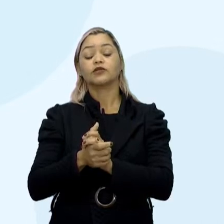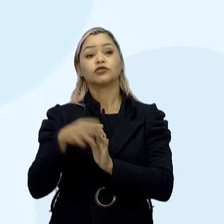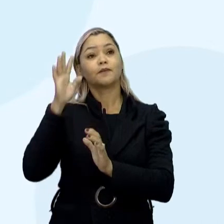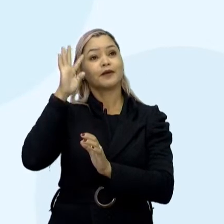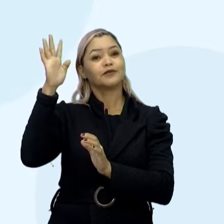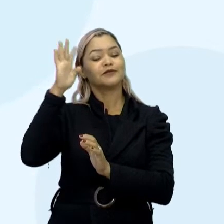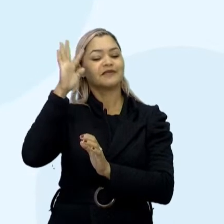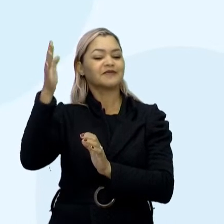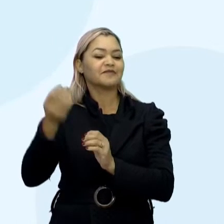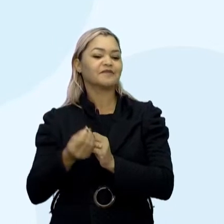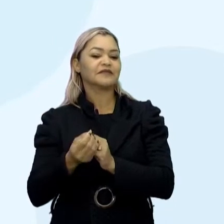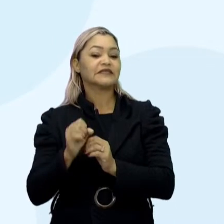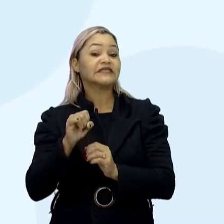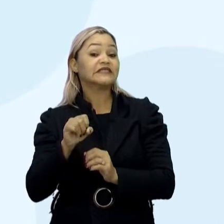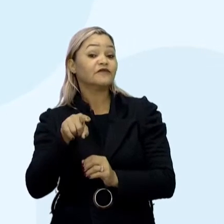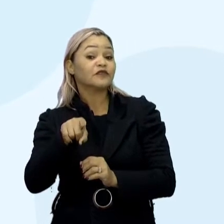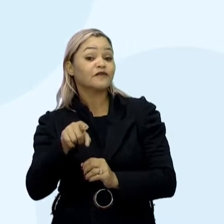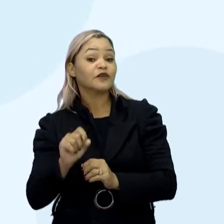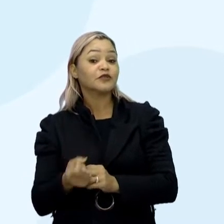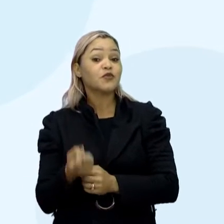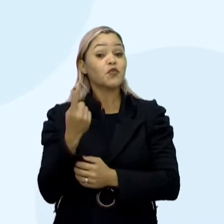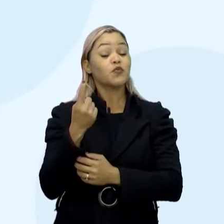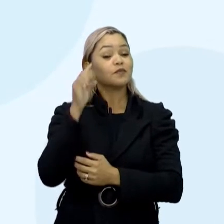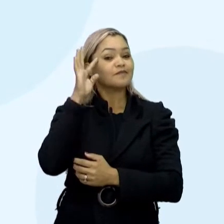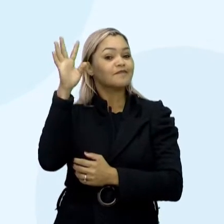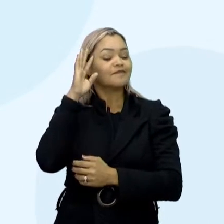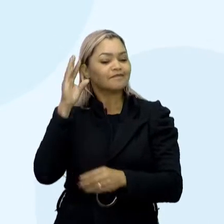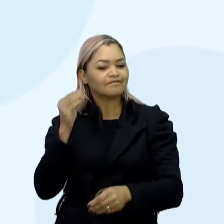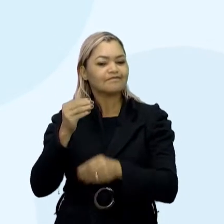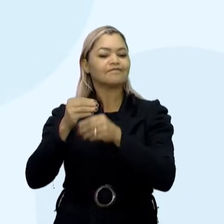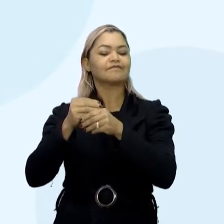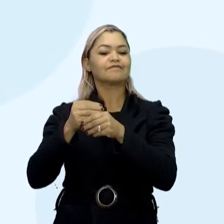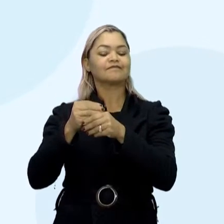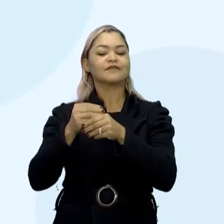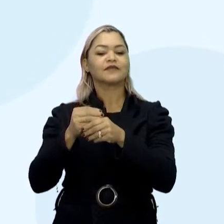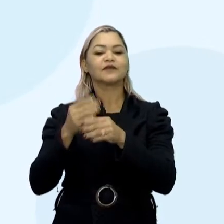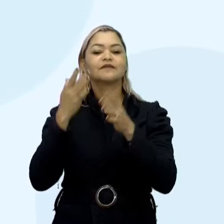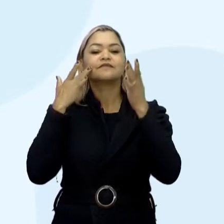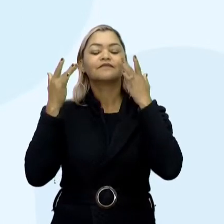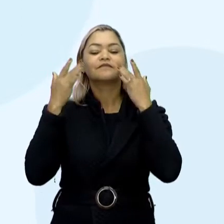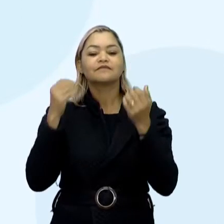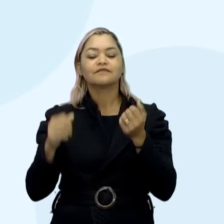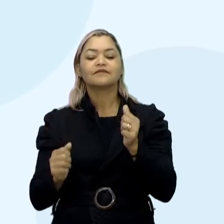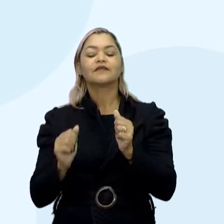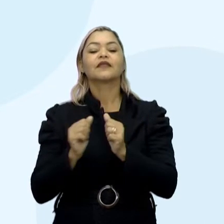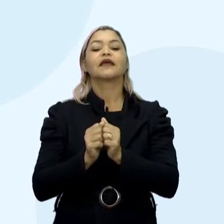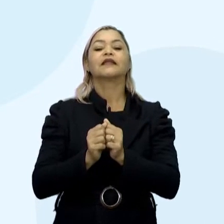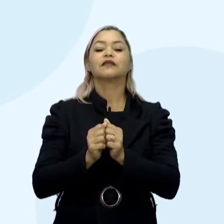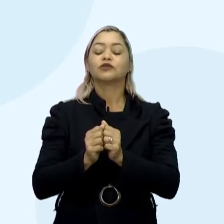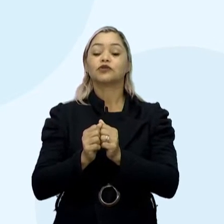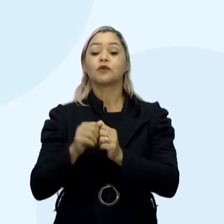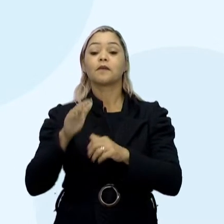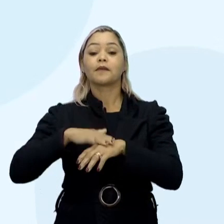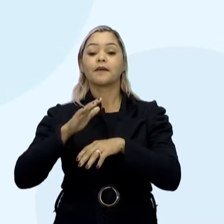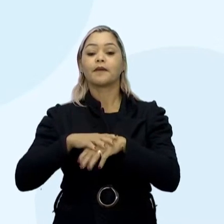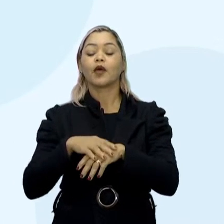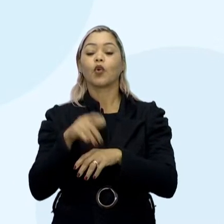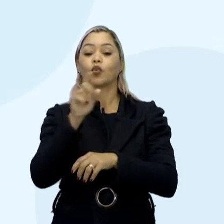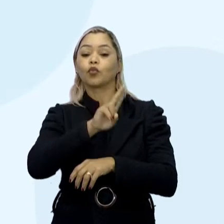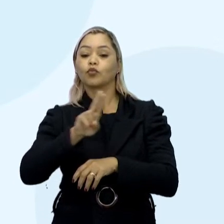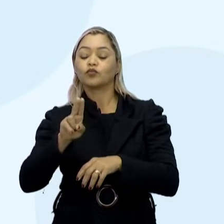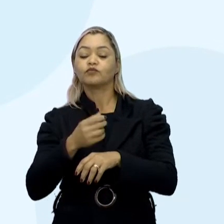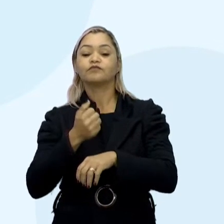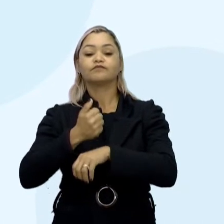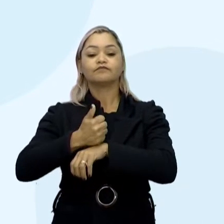você fosse incentivar que os estudantes atuem no papel dos profissionais já abordados.